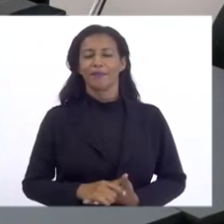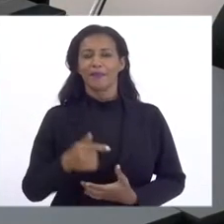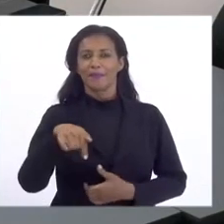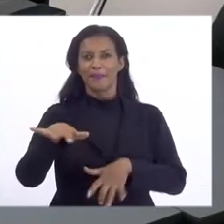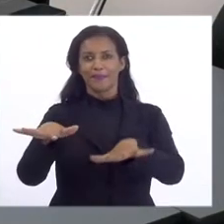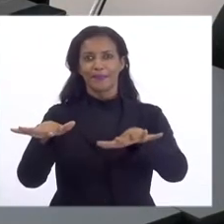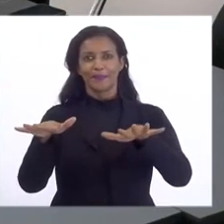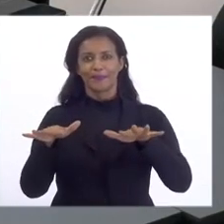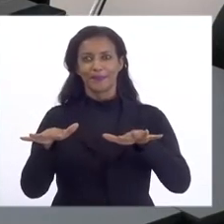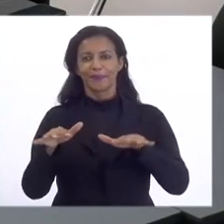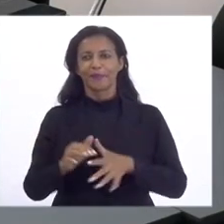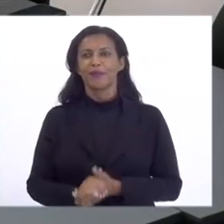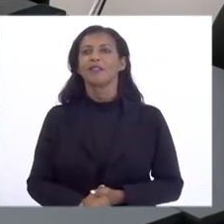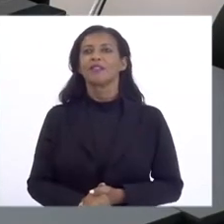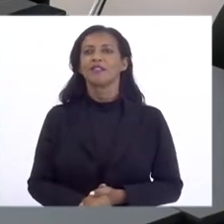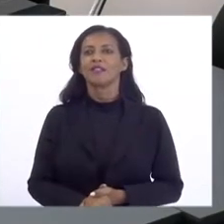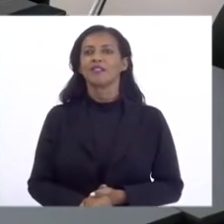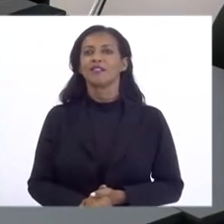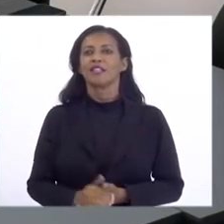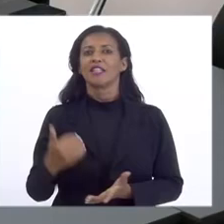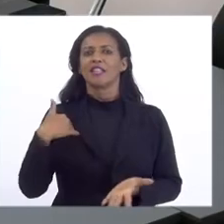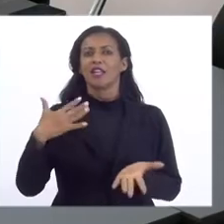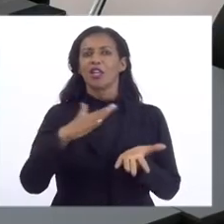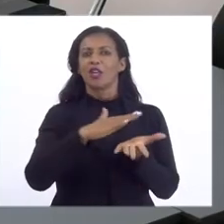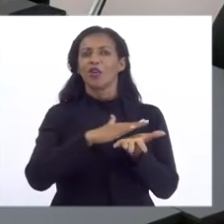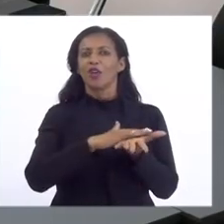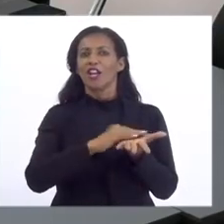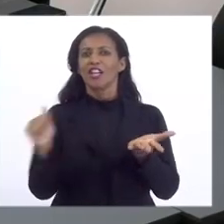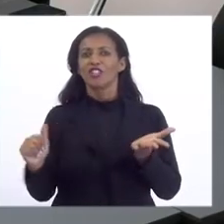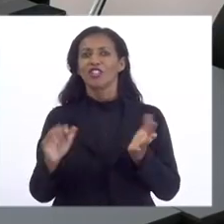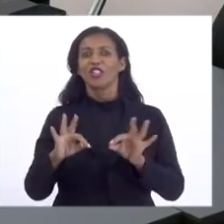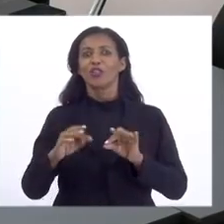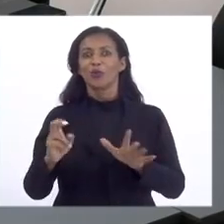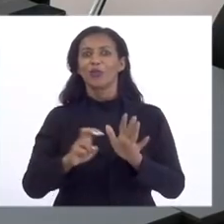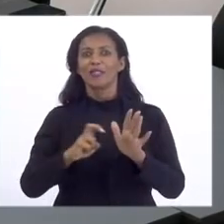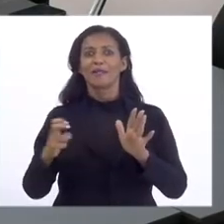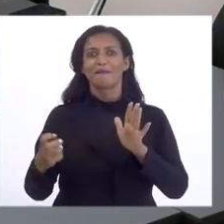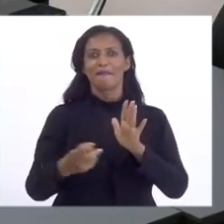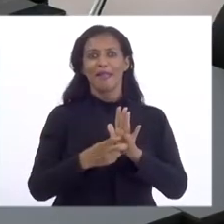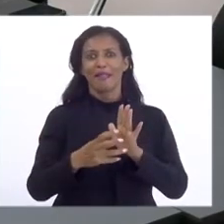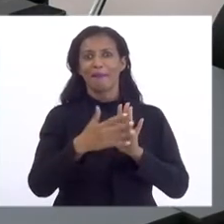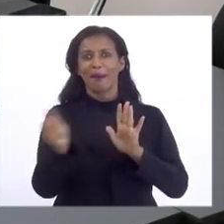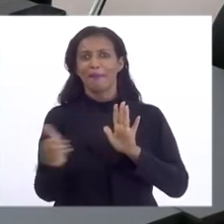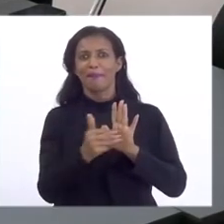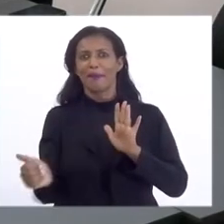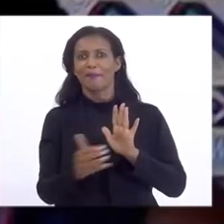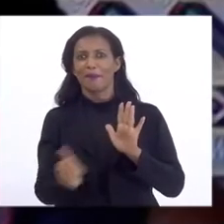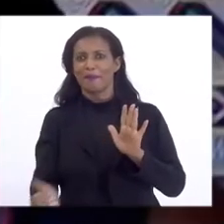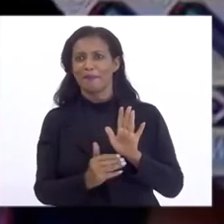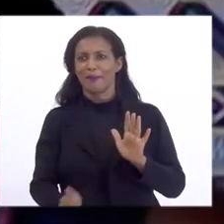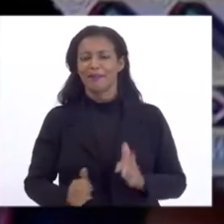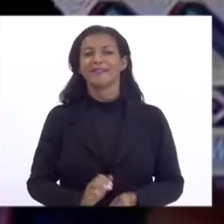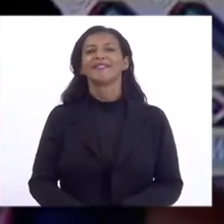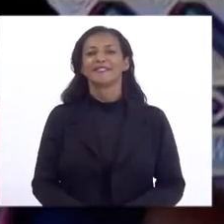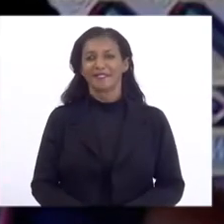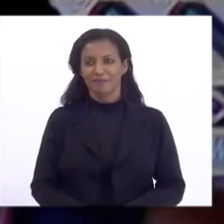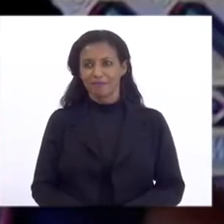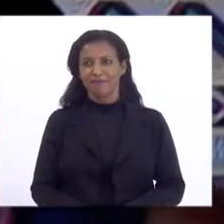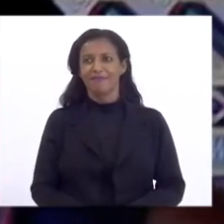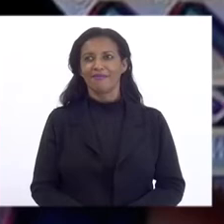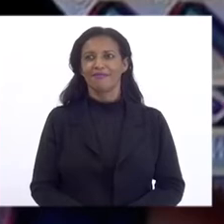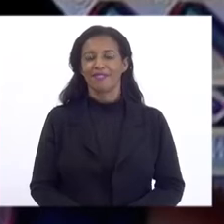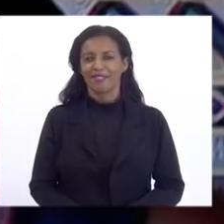plenário, eu retirei todas as emendas. O senhor é um homem sábio. Vossa